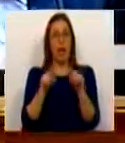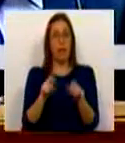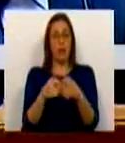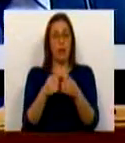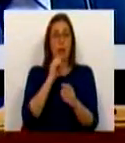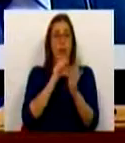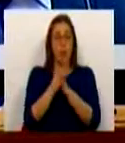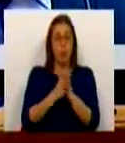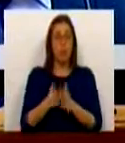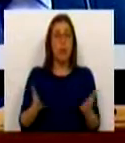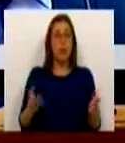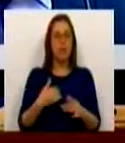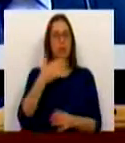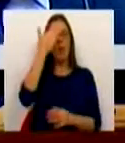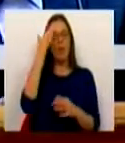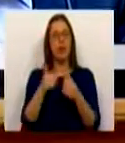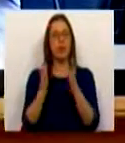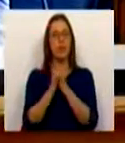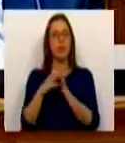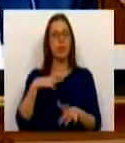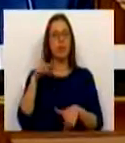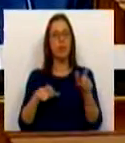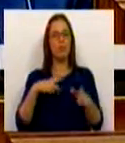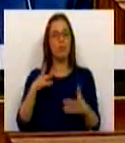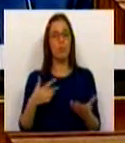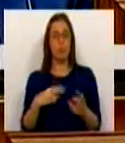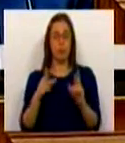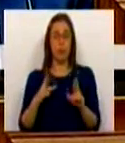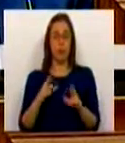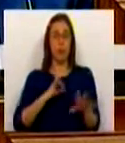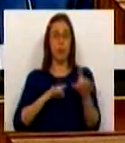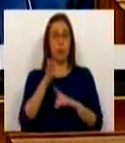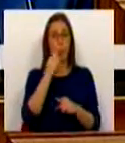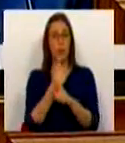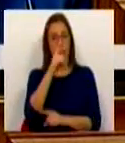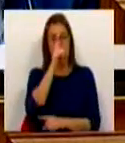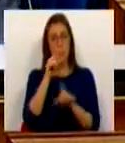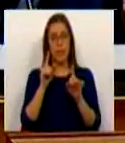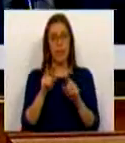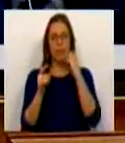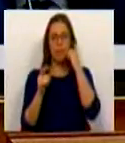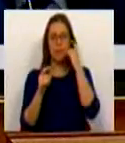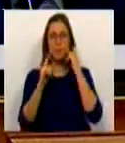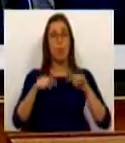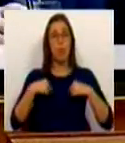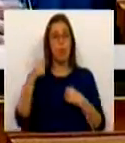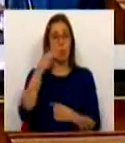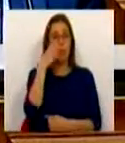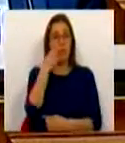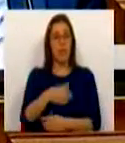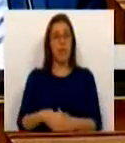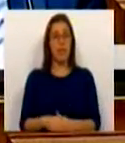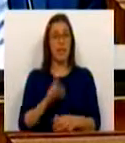de oportunismo, porque penso que todos os portugueses, e espero que o Sr. Deputado também se recorde, das palavras que o Sr. Deputado disse